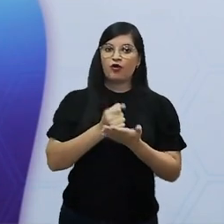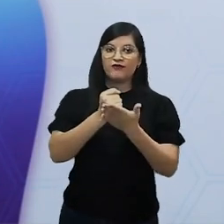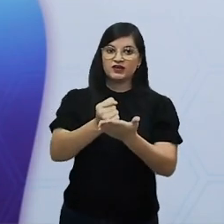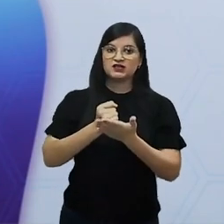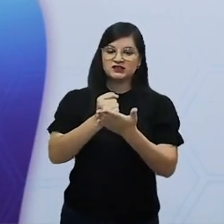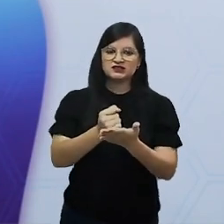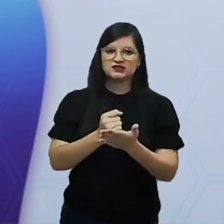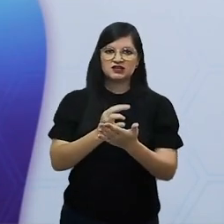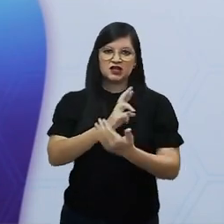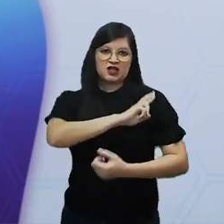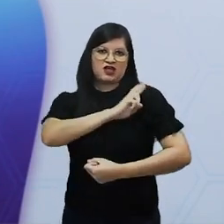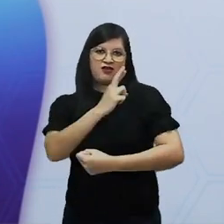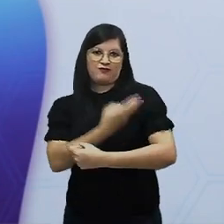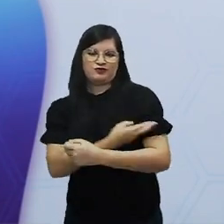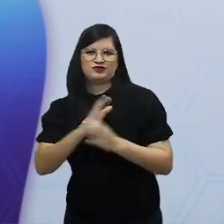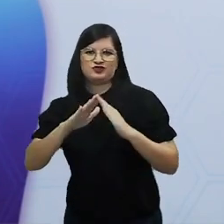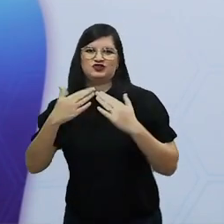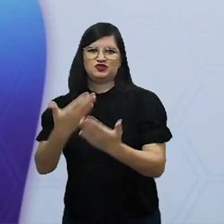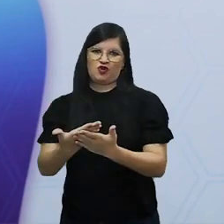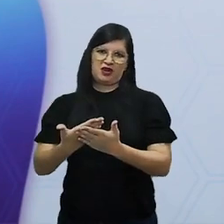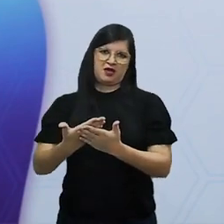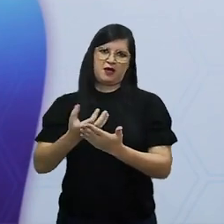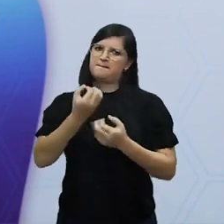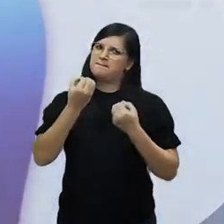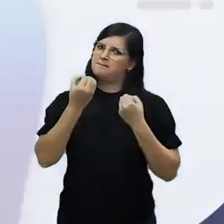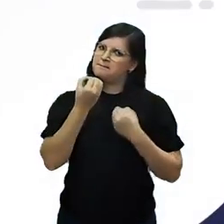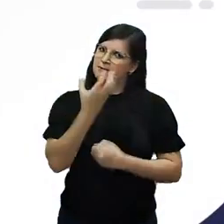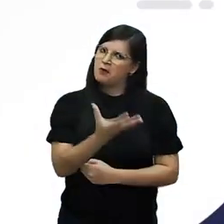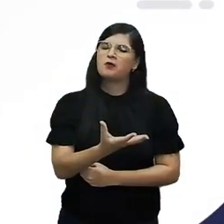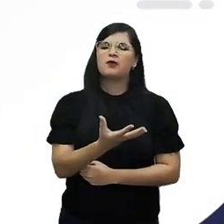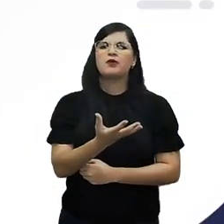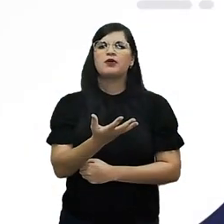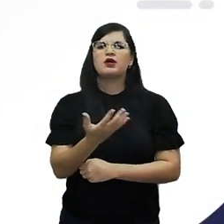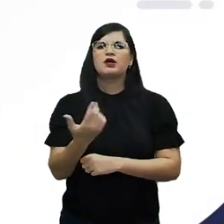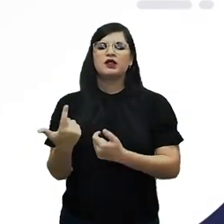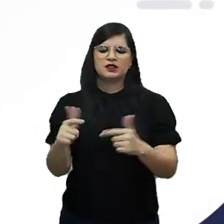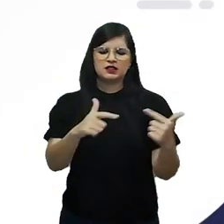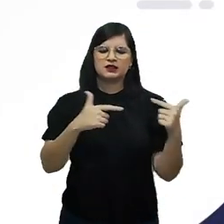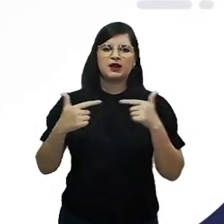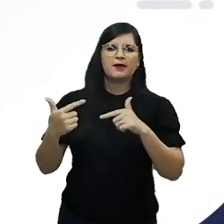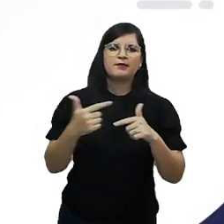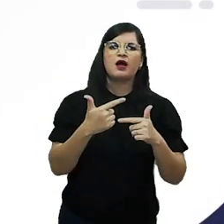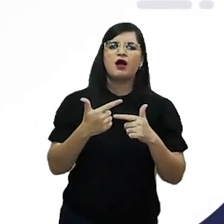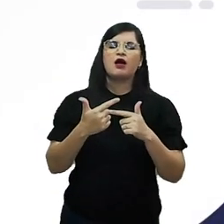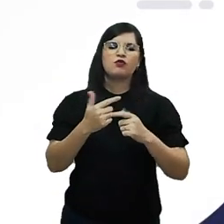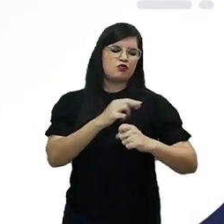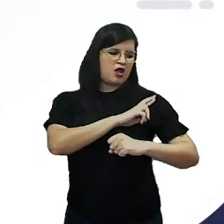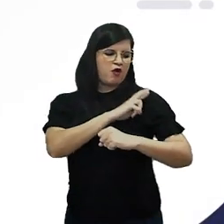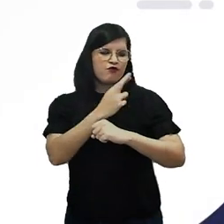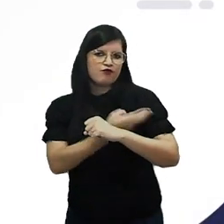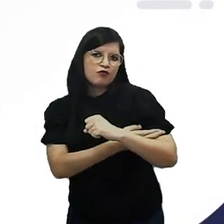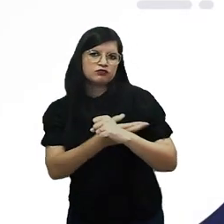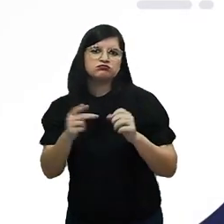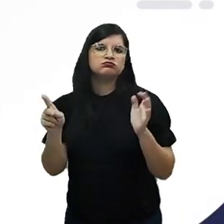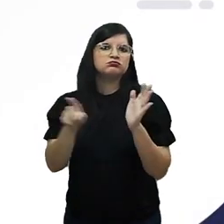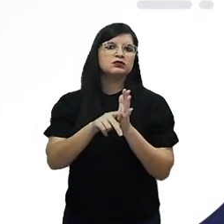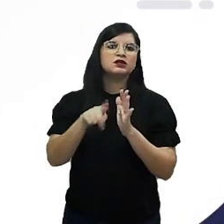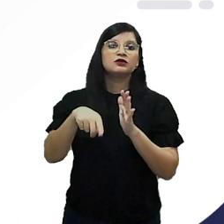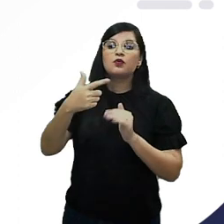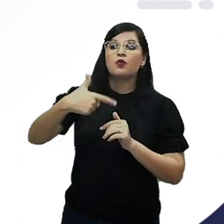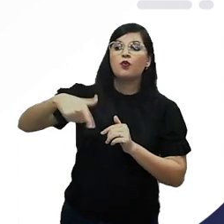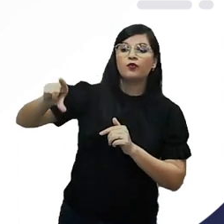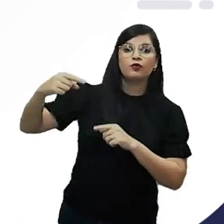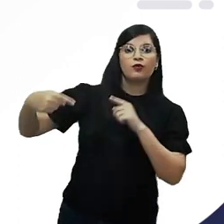ofertar reforço escolar para as pessoas. Muito bem. Quais são os serviços que estão em volta que também podem ser seus concorrentes? Se